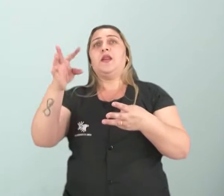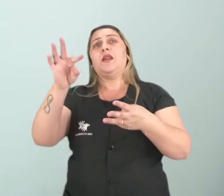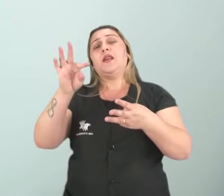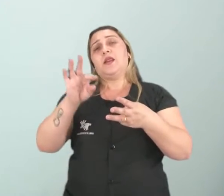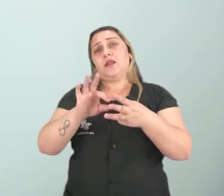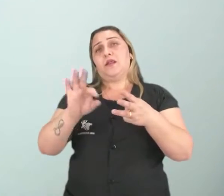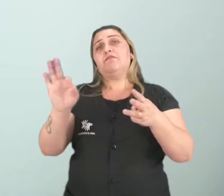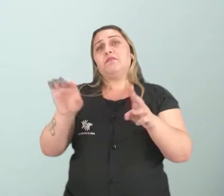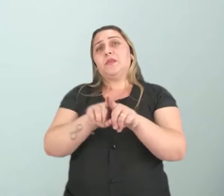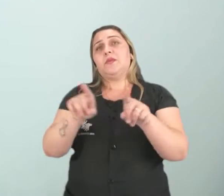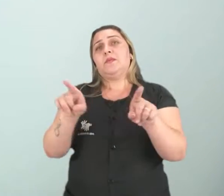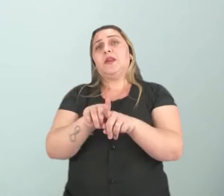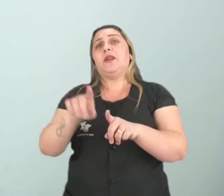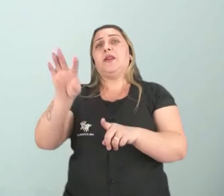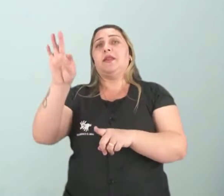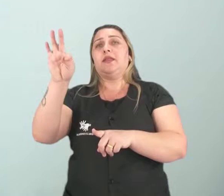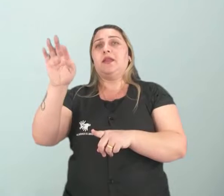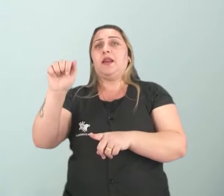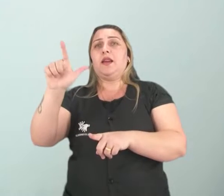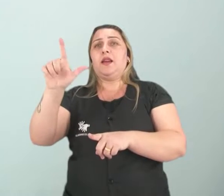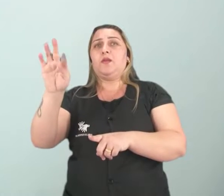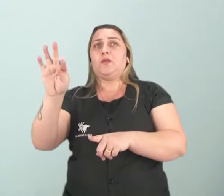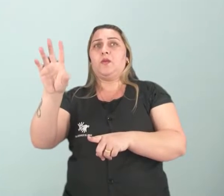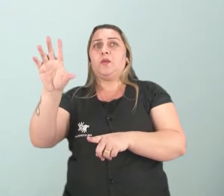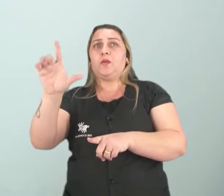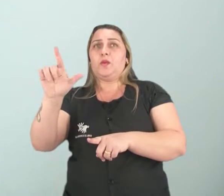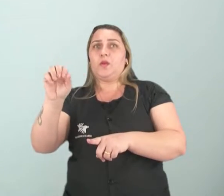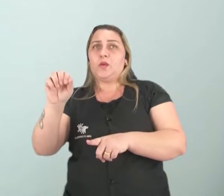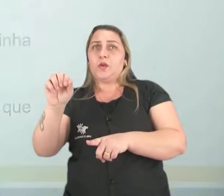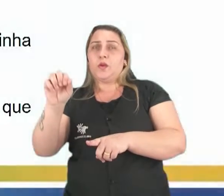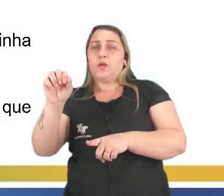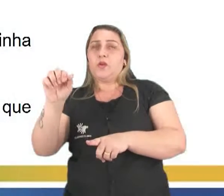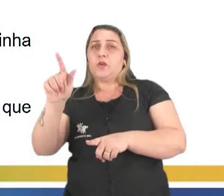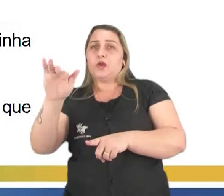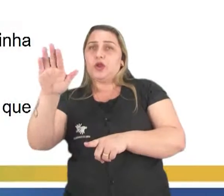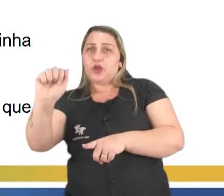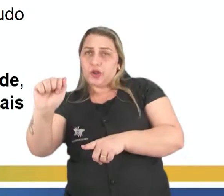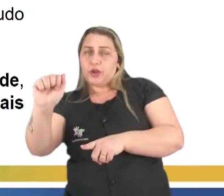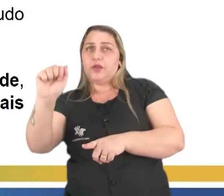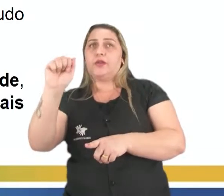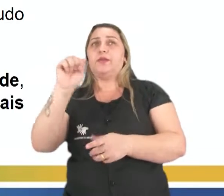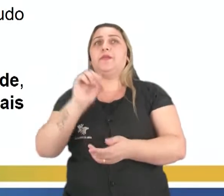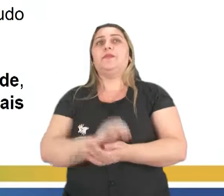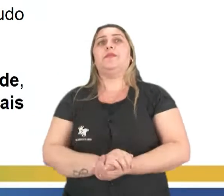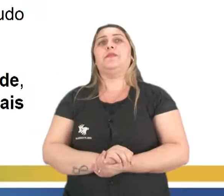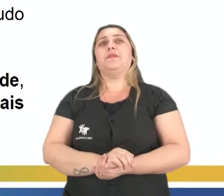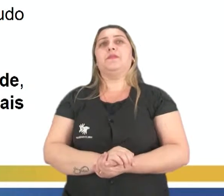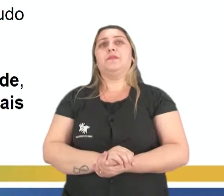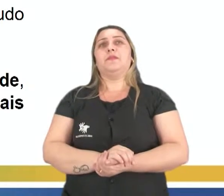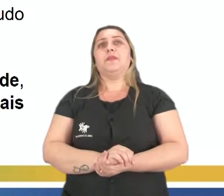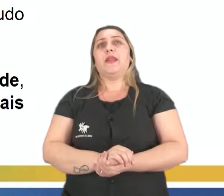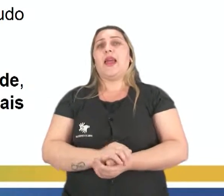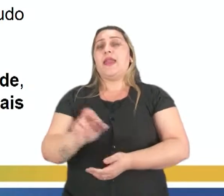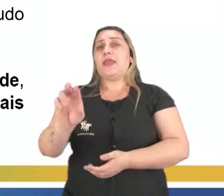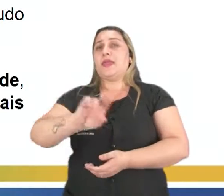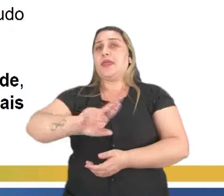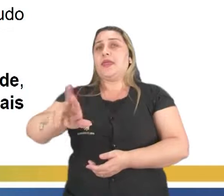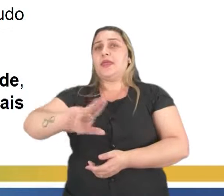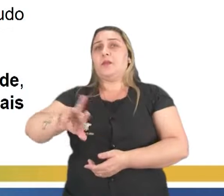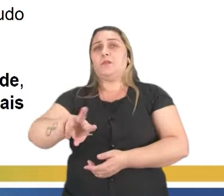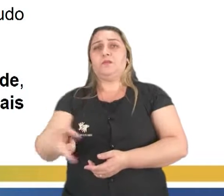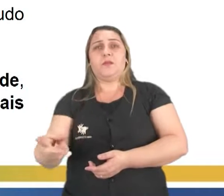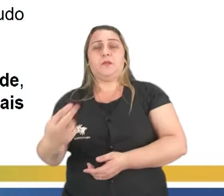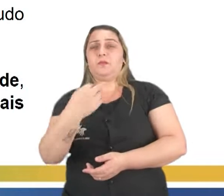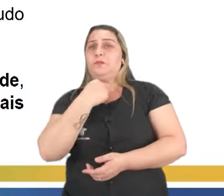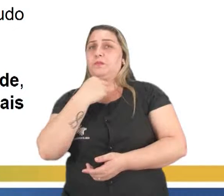da relevância. Vamos compreender cada um deles? Princípio da não contradição.